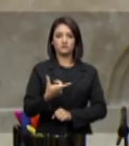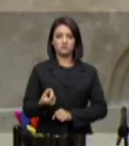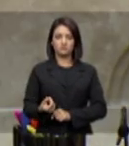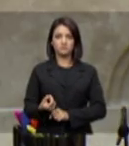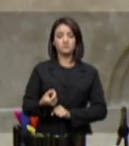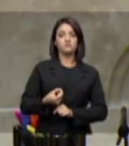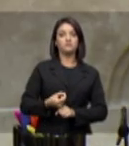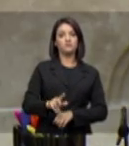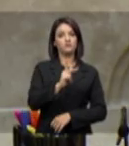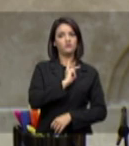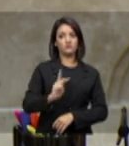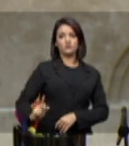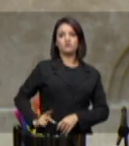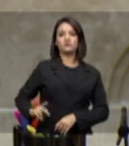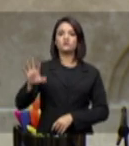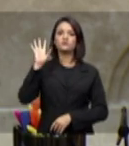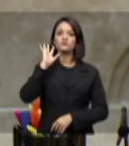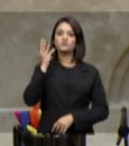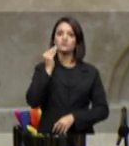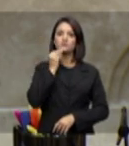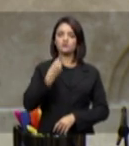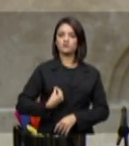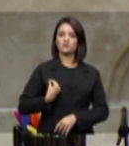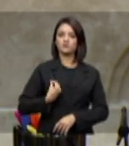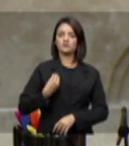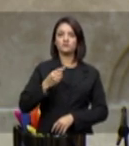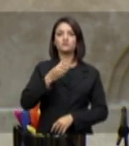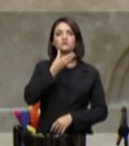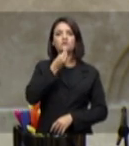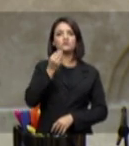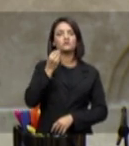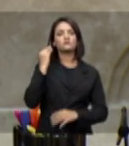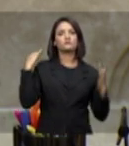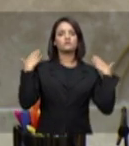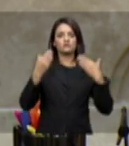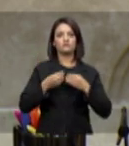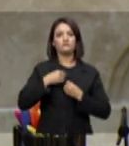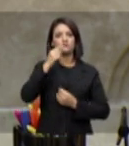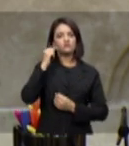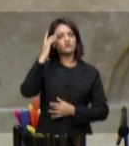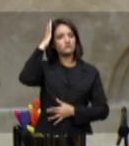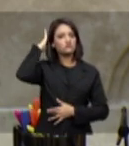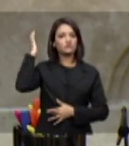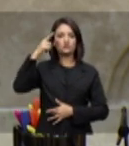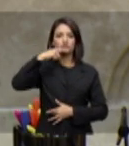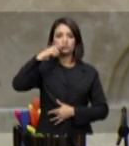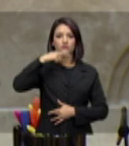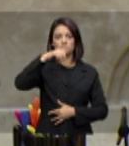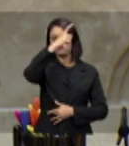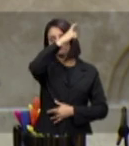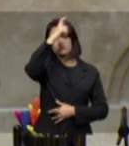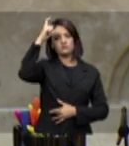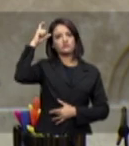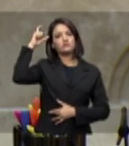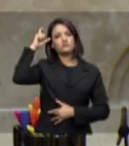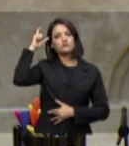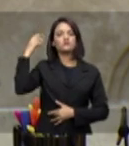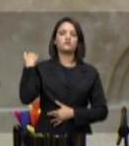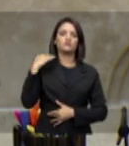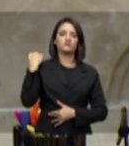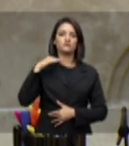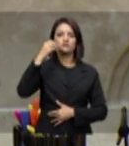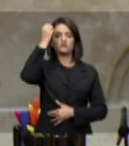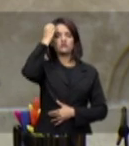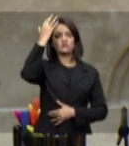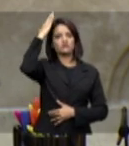presidência do senhor ministro dias toffoli presentes à sessão os senhores ministros marco aurélio e gilmar mendes e ricardo lewandowski e cármen lúcia